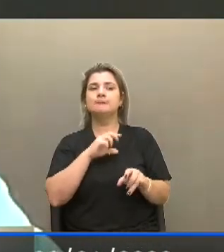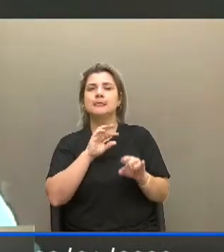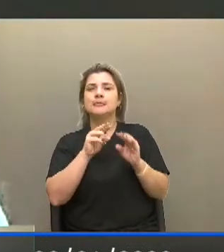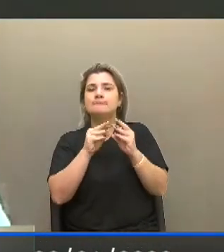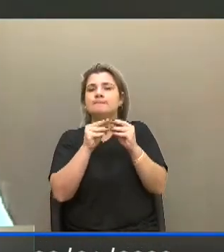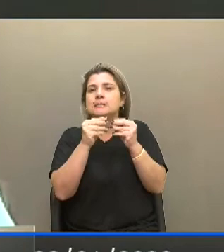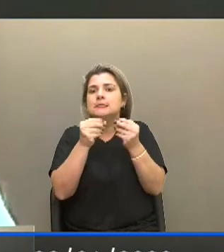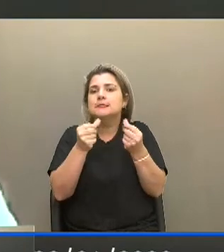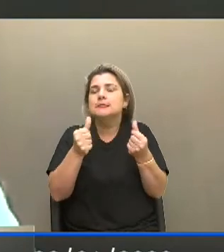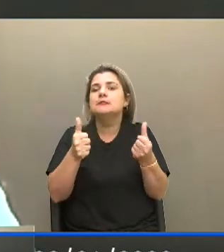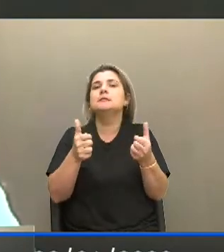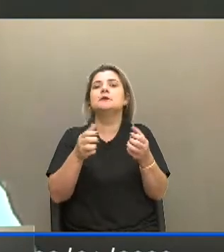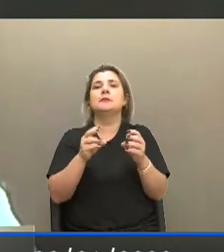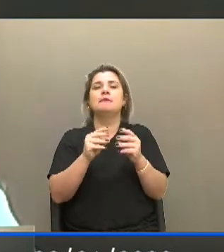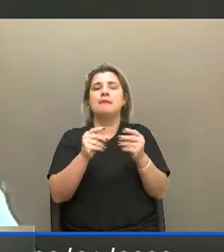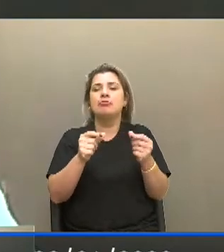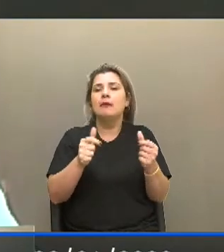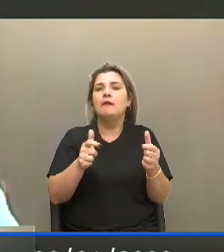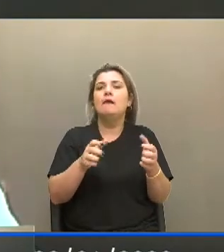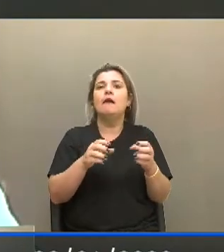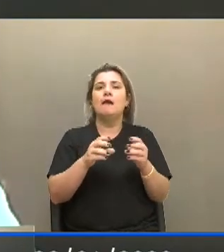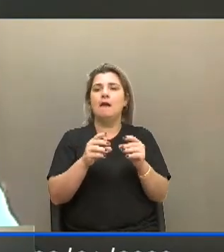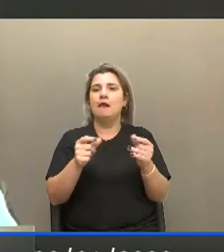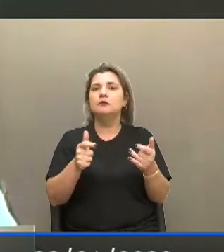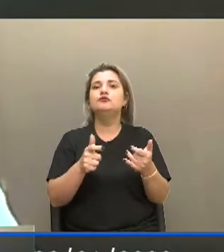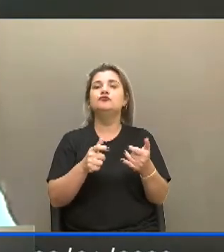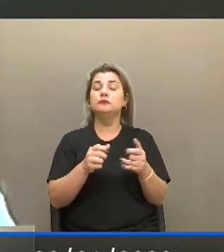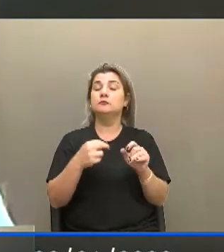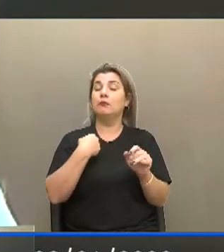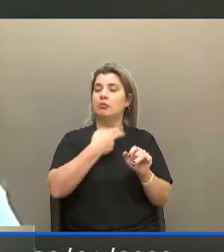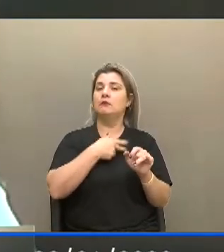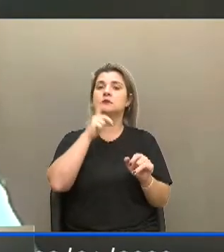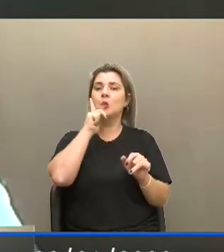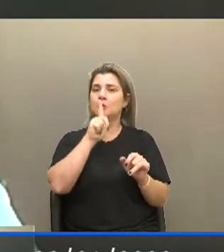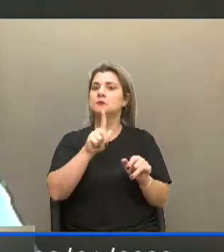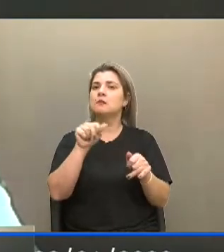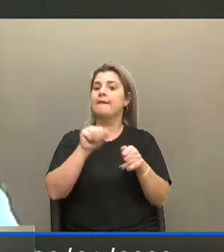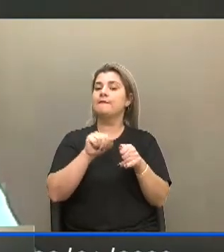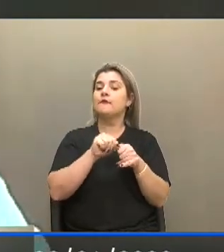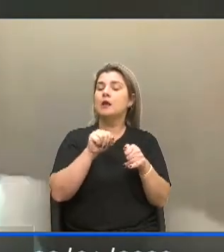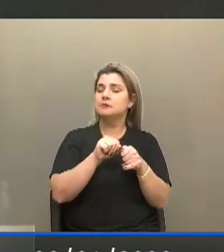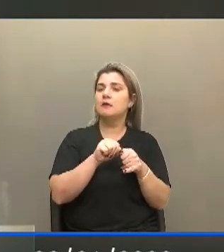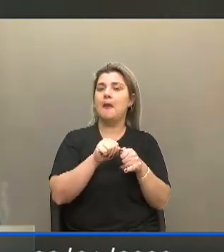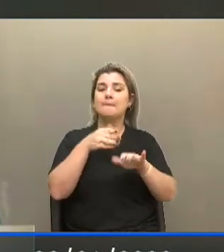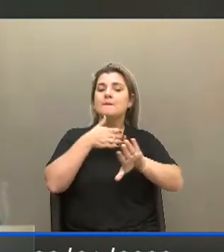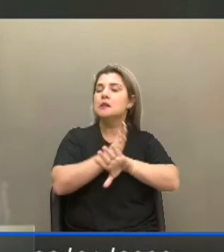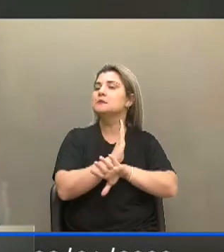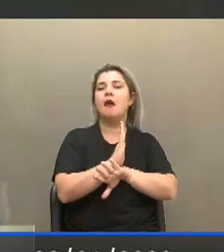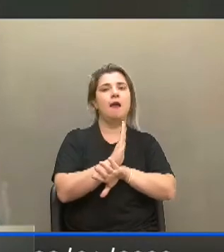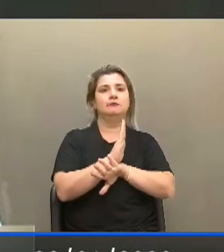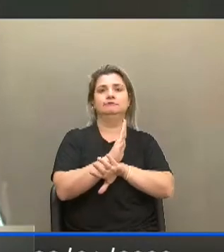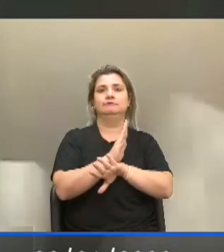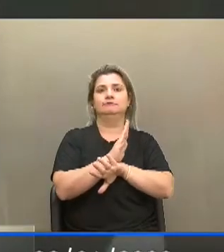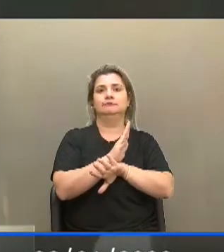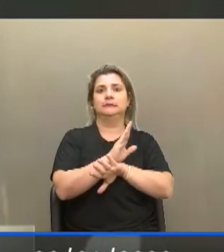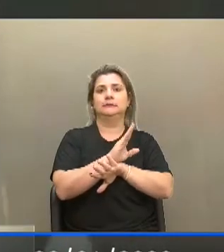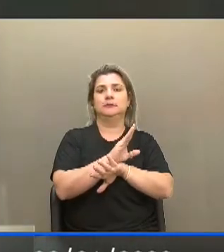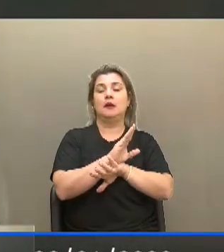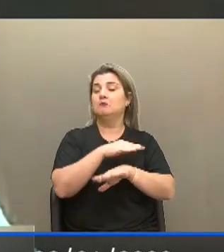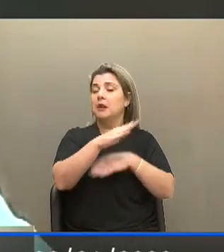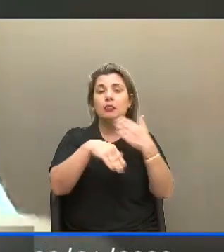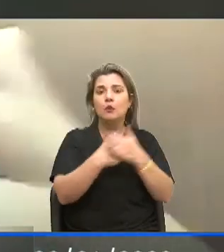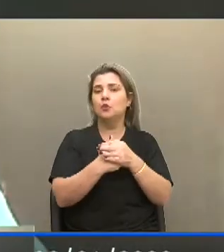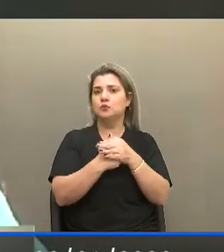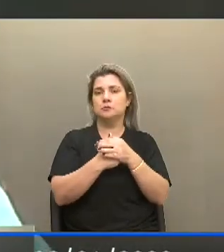que, né, dentro do bom senso e do equilíbrio, a gente possa fazer essa travessia com menos impactos possíveis a todos,